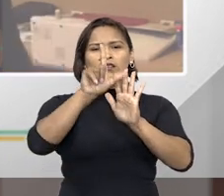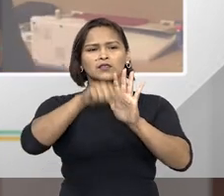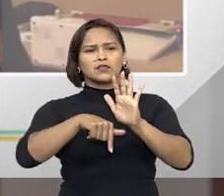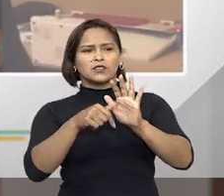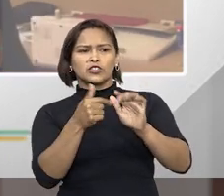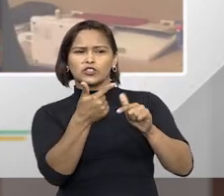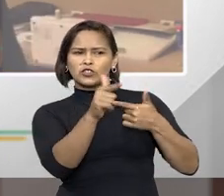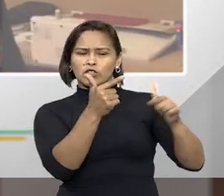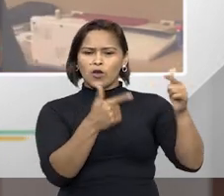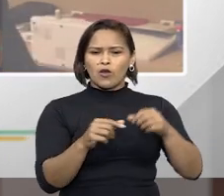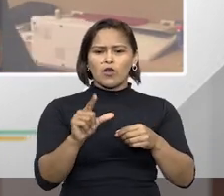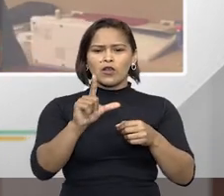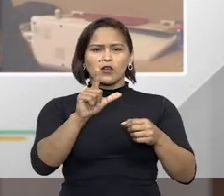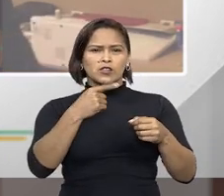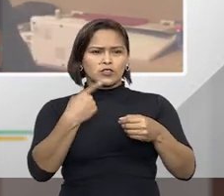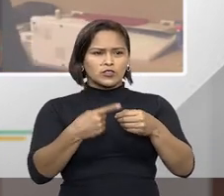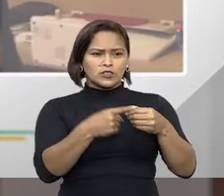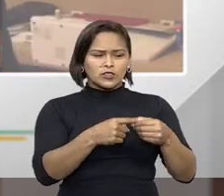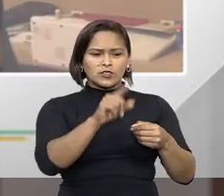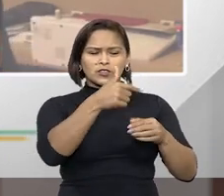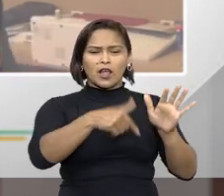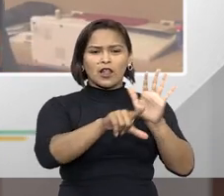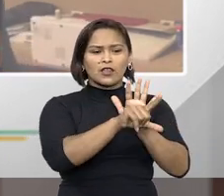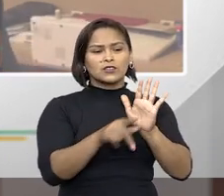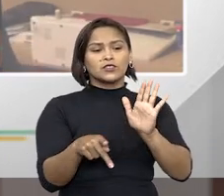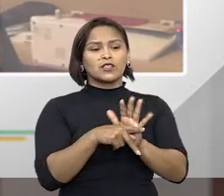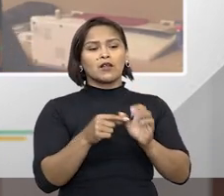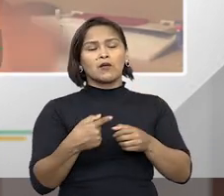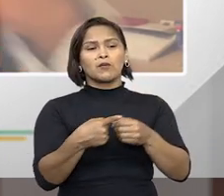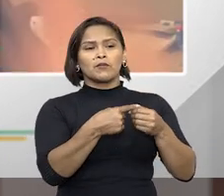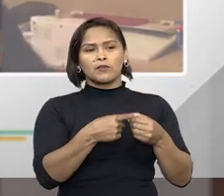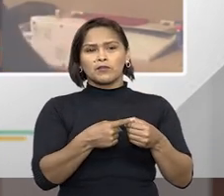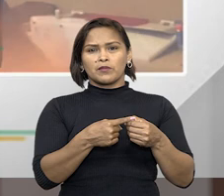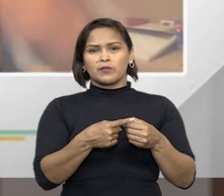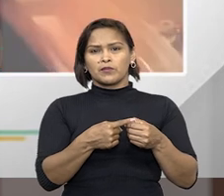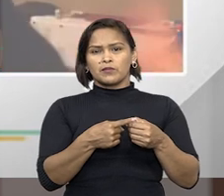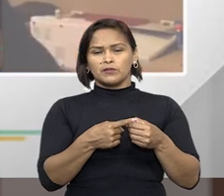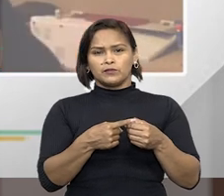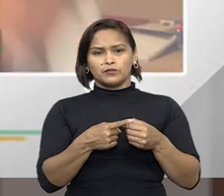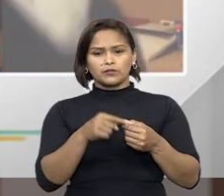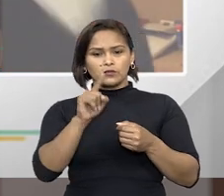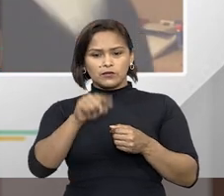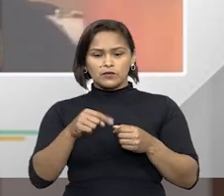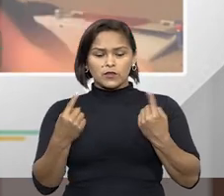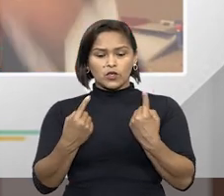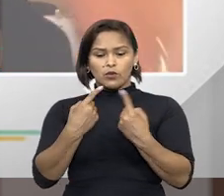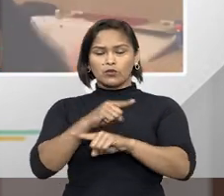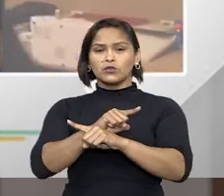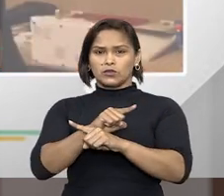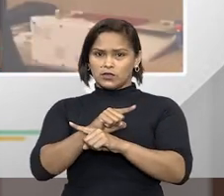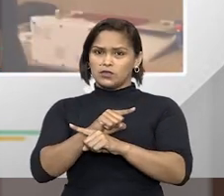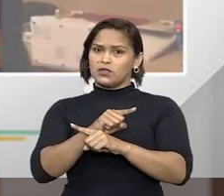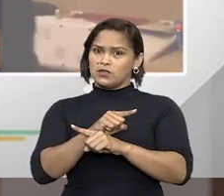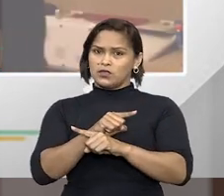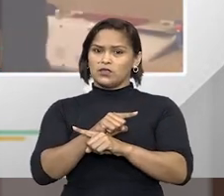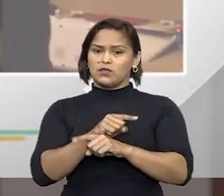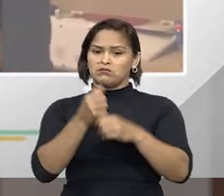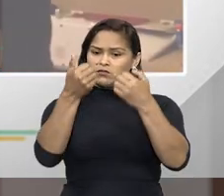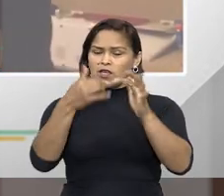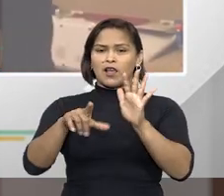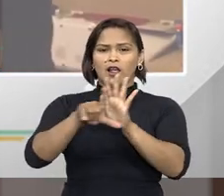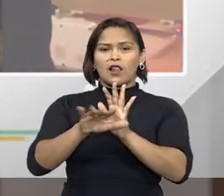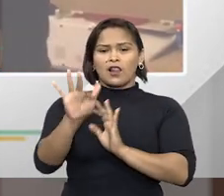legislar no seu território, né, na jurisdição do seu território, contrariando disposição da lei federal